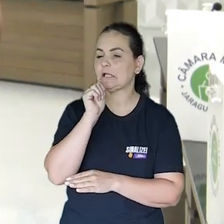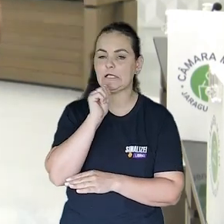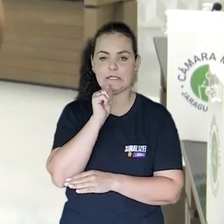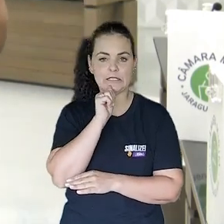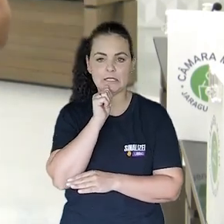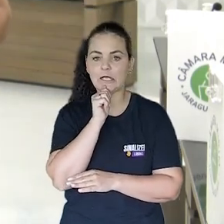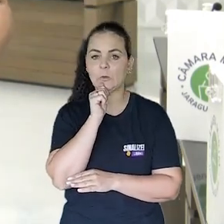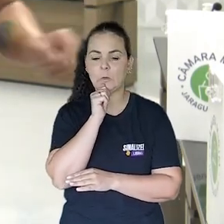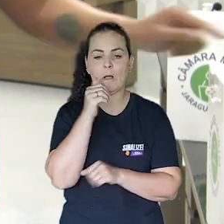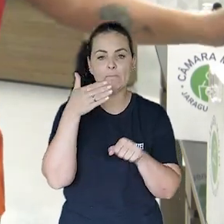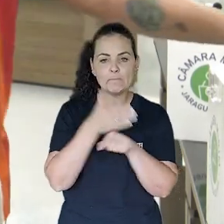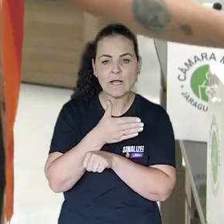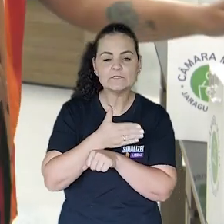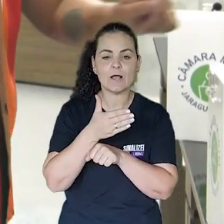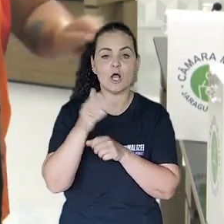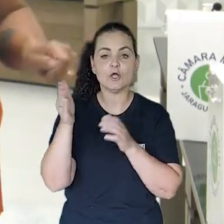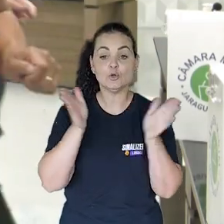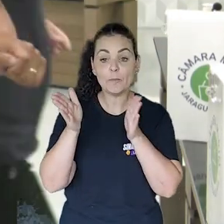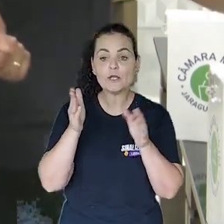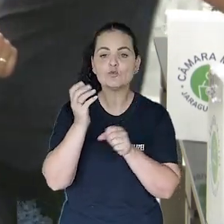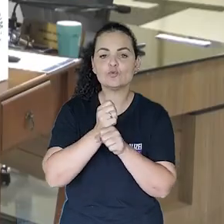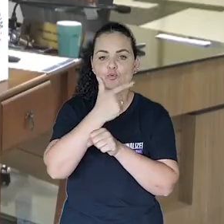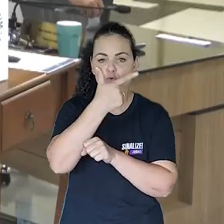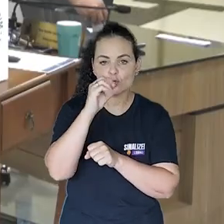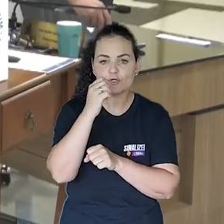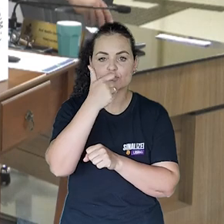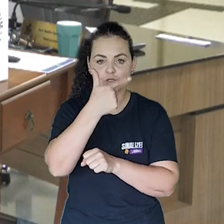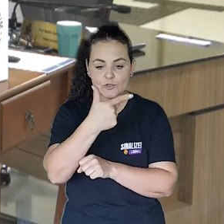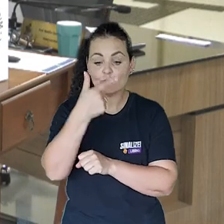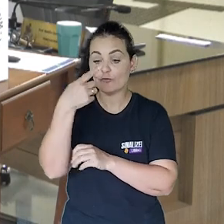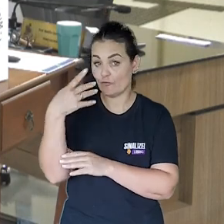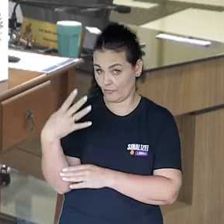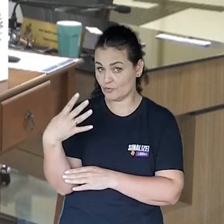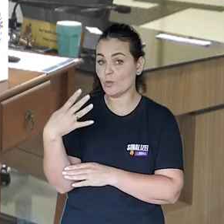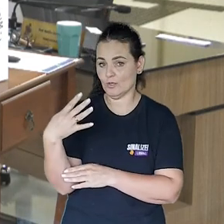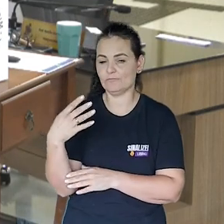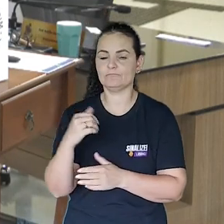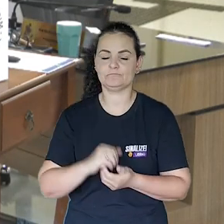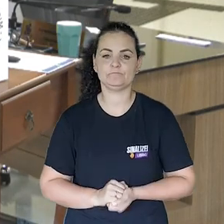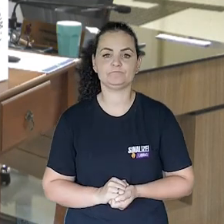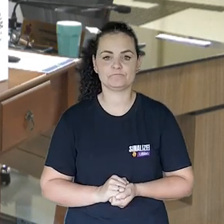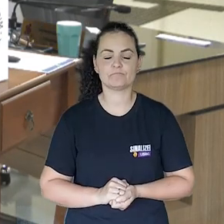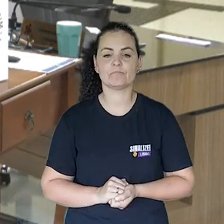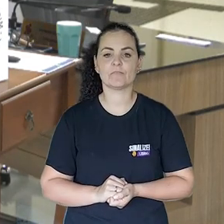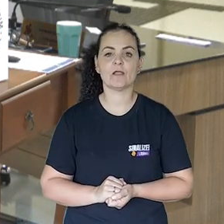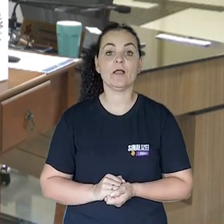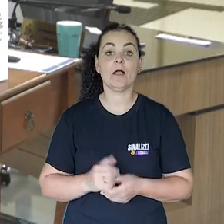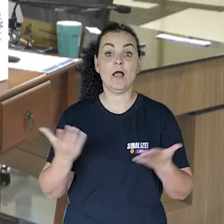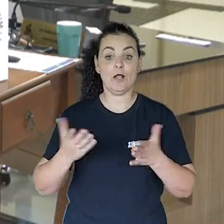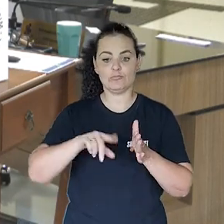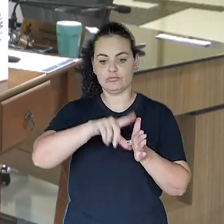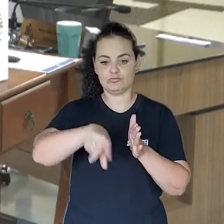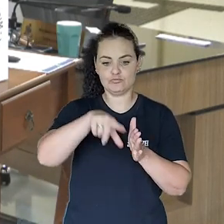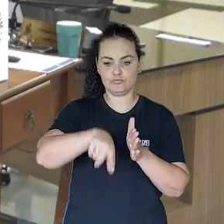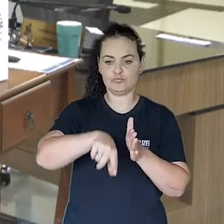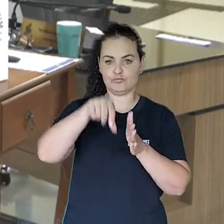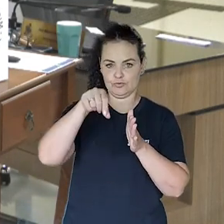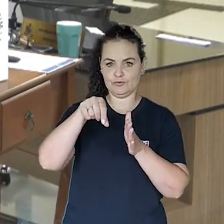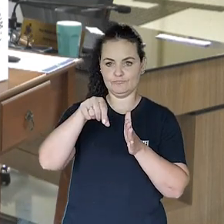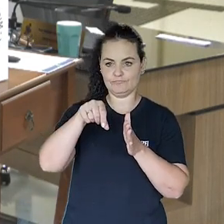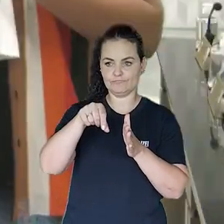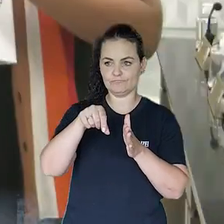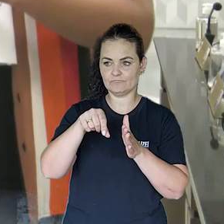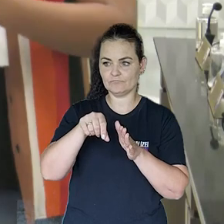vamos guardar fazer aqui o terceiro sorteio. Isso, pode colocar lá aqui na mesa do lado, Joel. Tudo bem. E vamos fazer por partes. Espera aí. Nós estamos